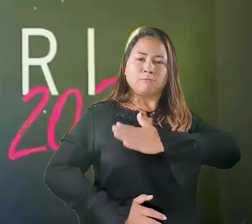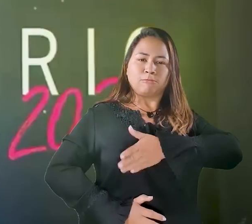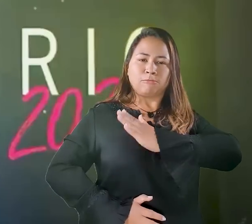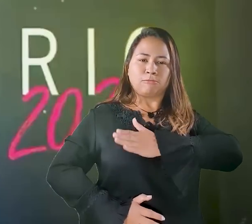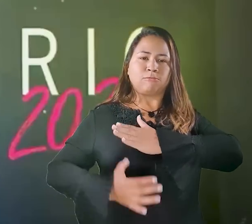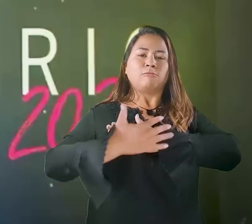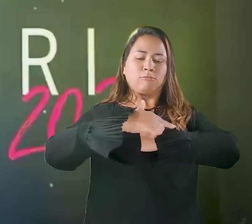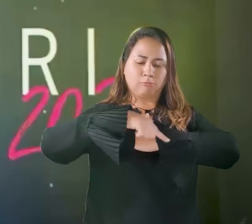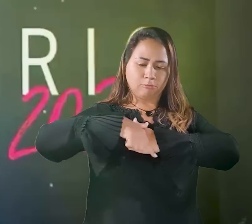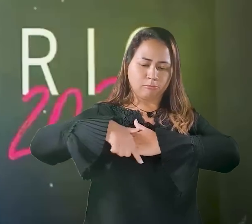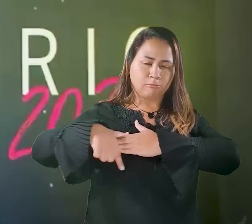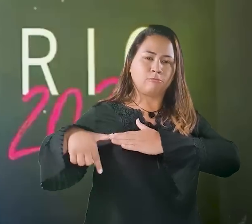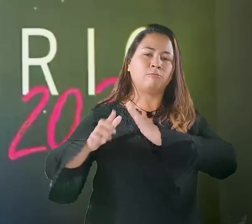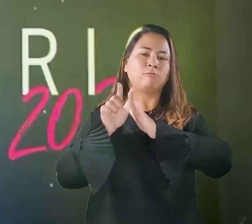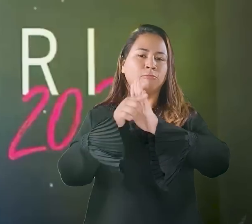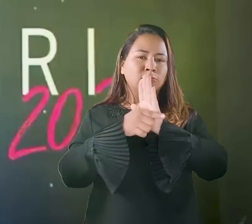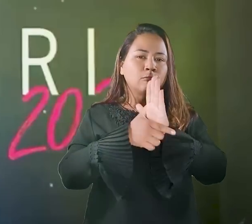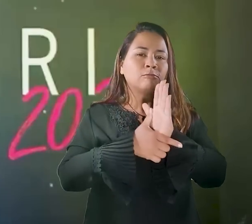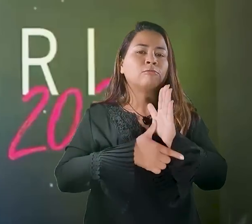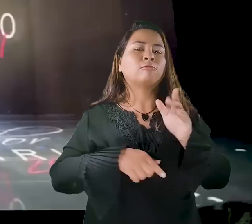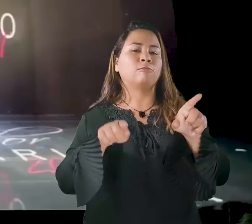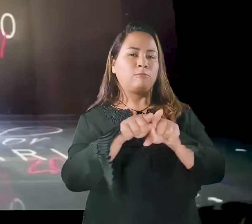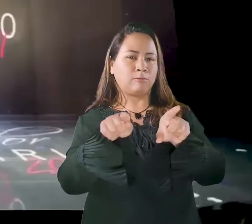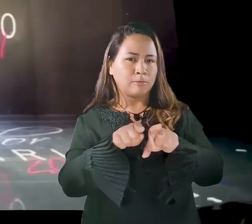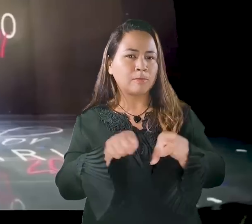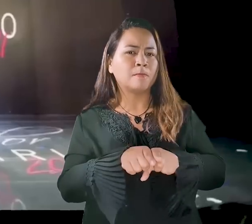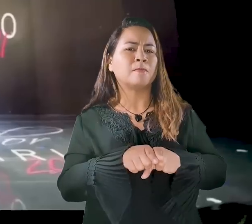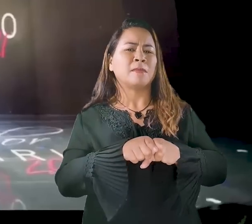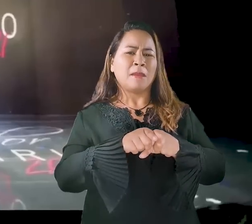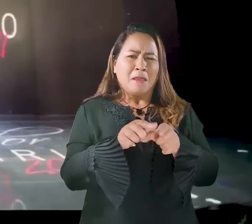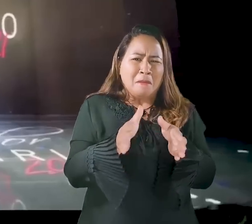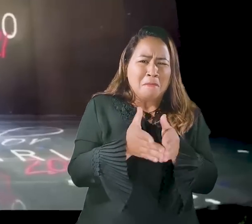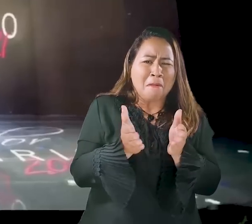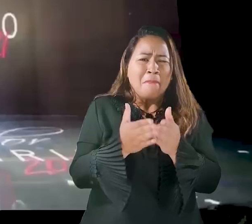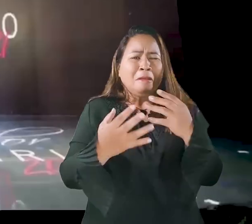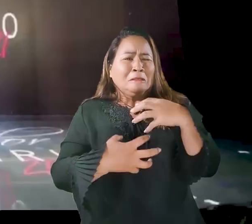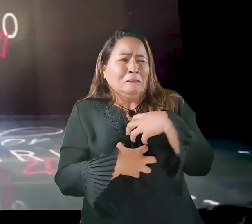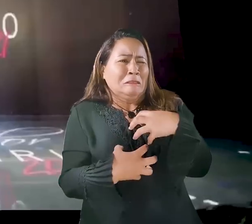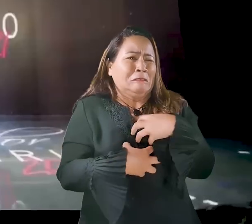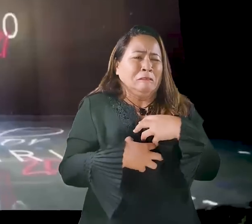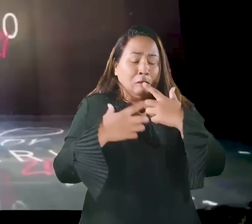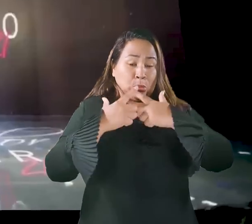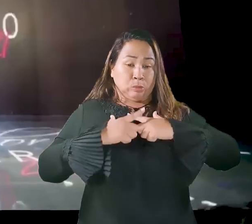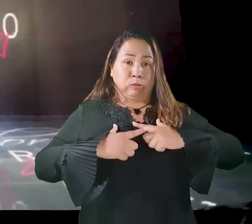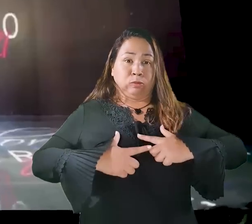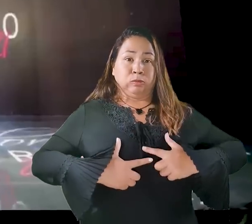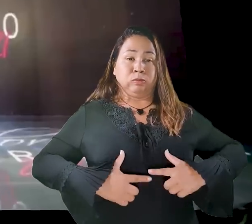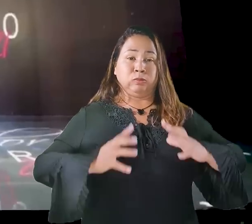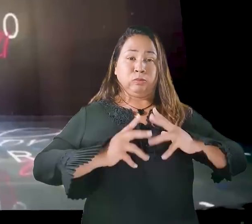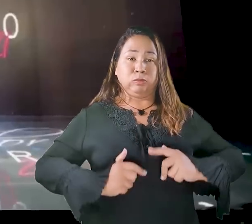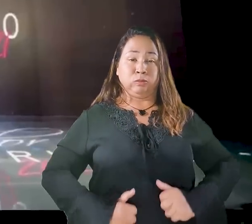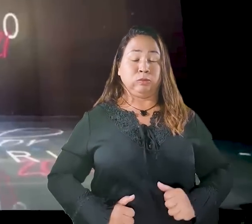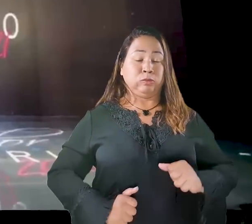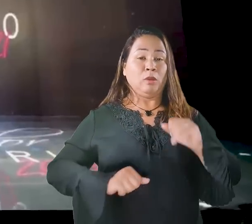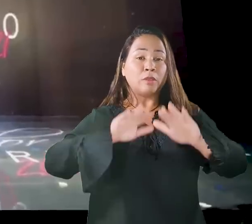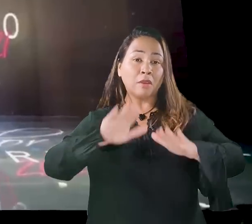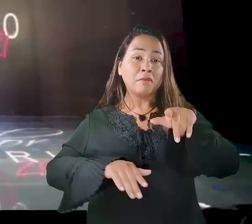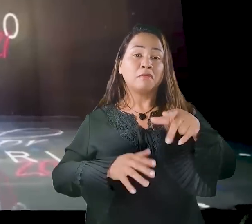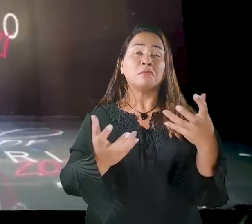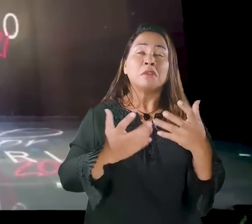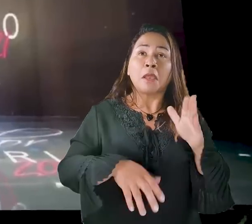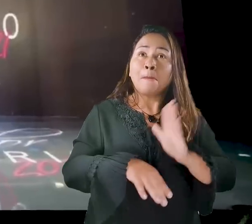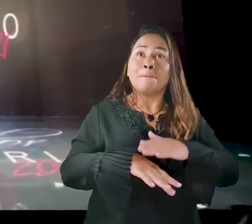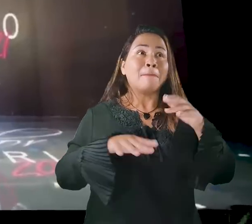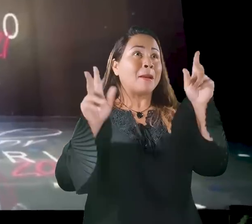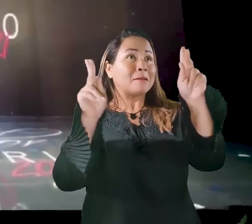né, que cocria pobreza. Às vezes, sim, você quer ganhar mais dinheiro, às vezes você quer mais paz, mais amor, mais conexão com a fonte,